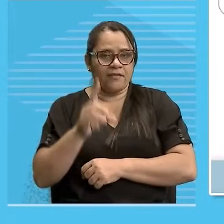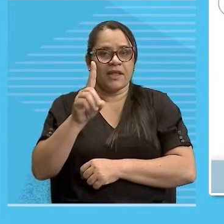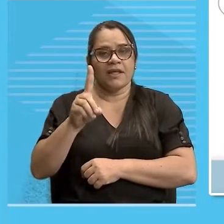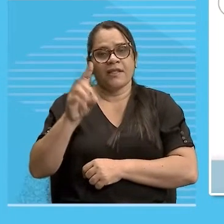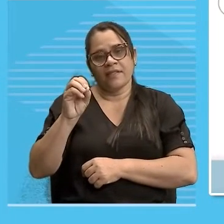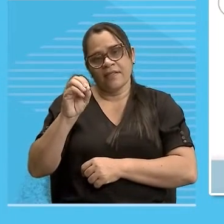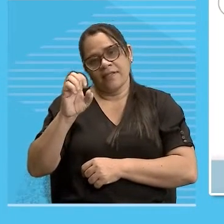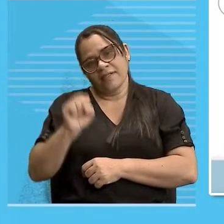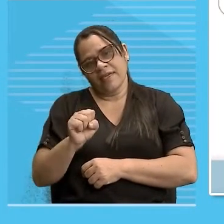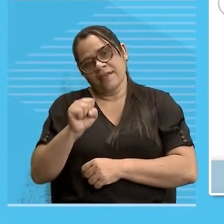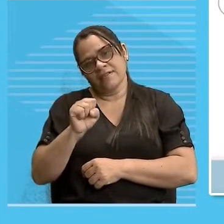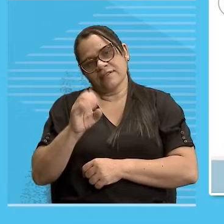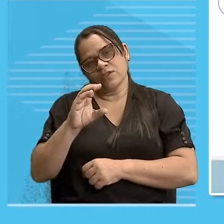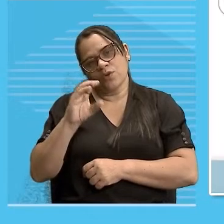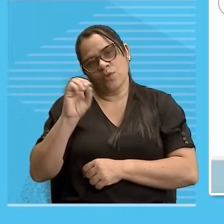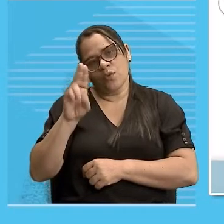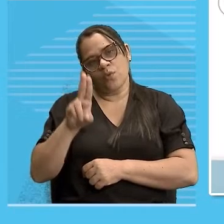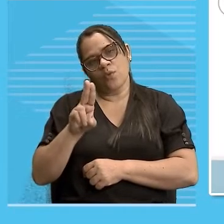Desculpa.